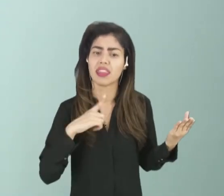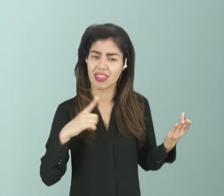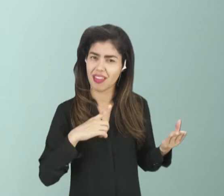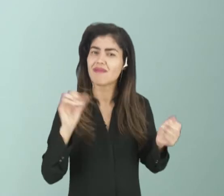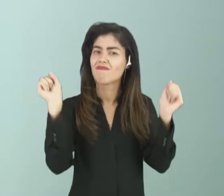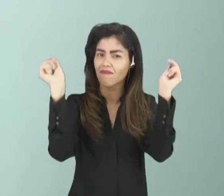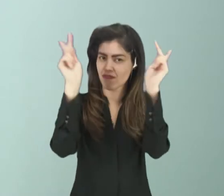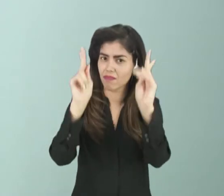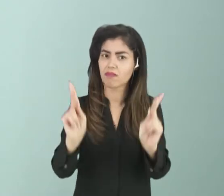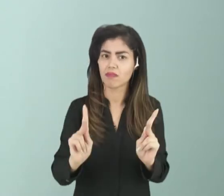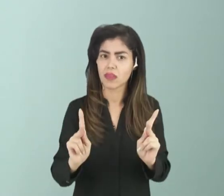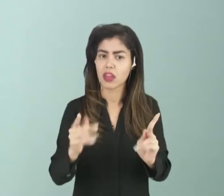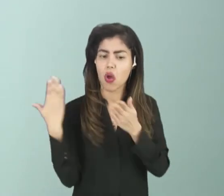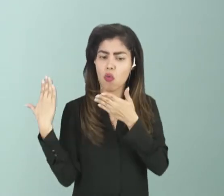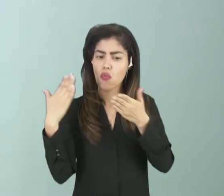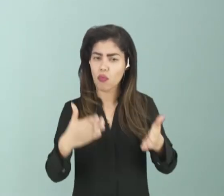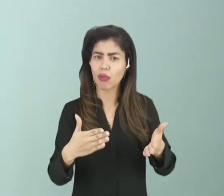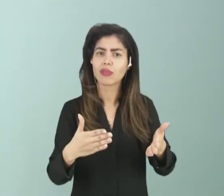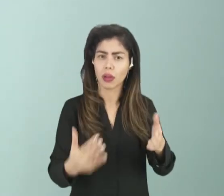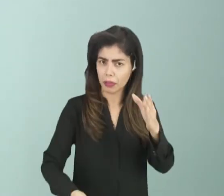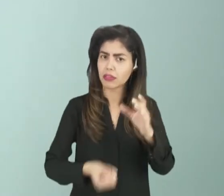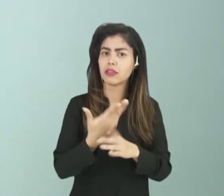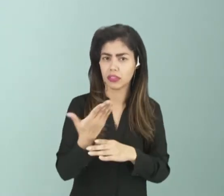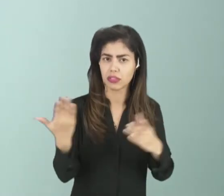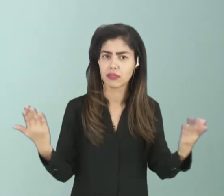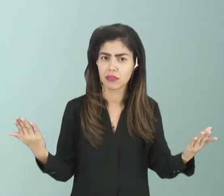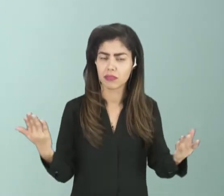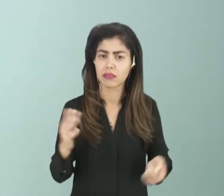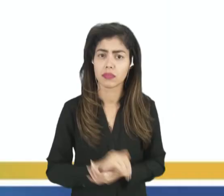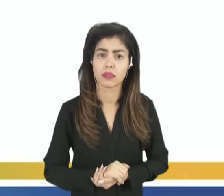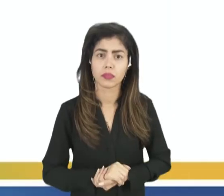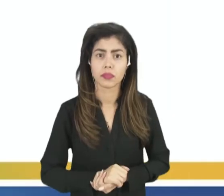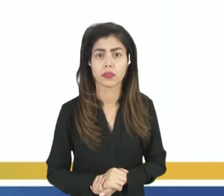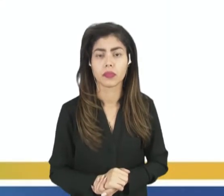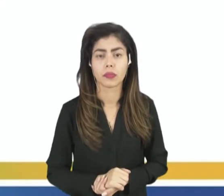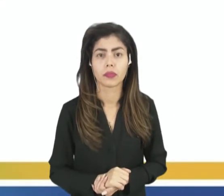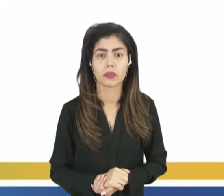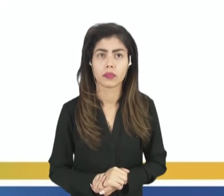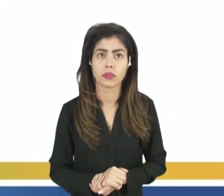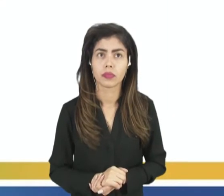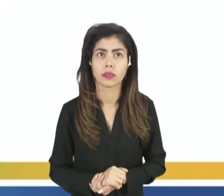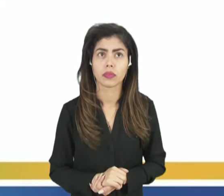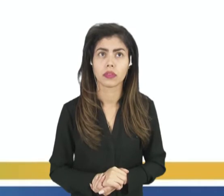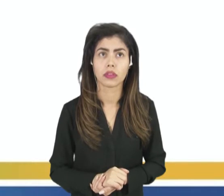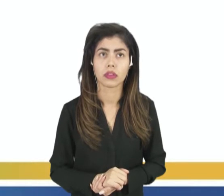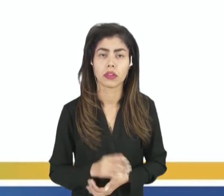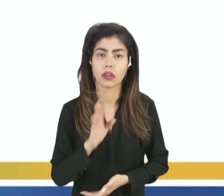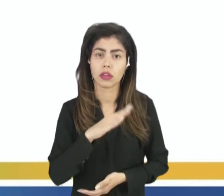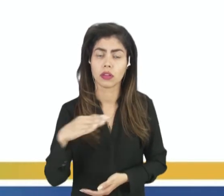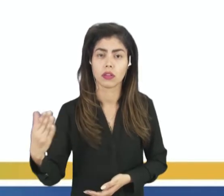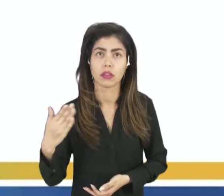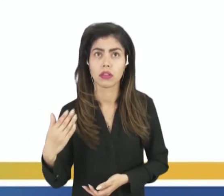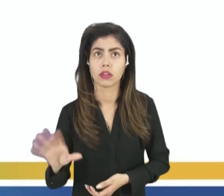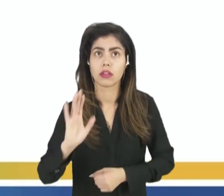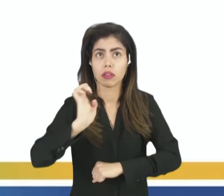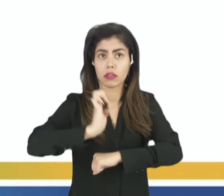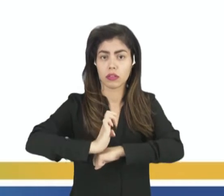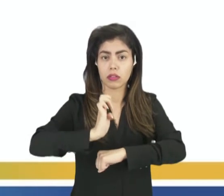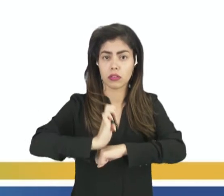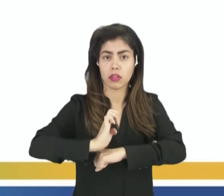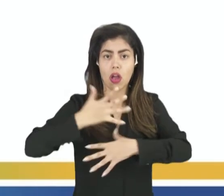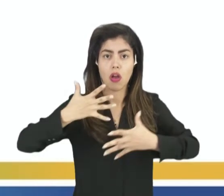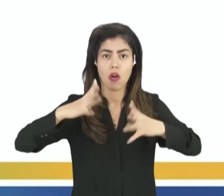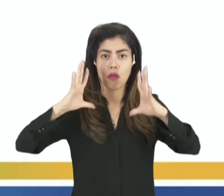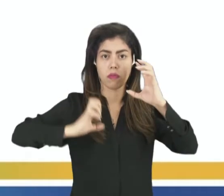paz? O objetivo para o qual ela existe? quando nós vivemos em um estado de guerra em